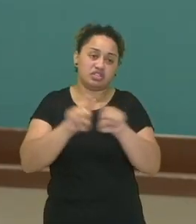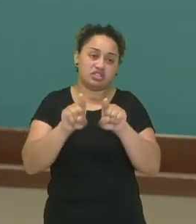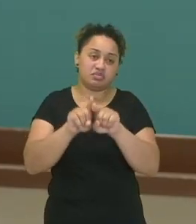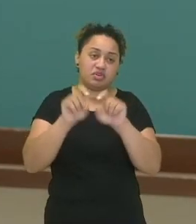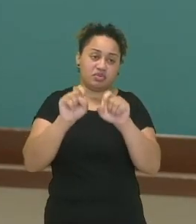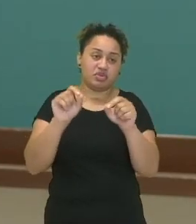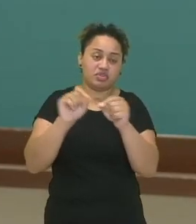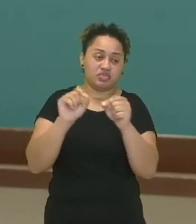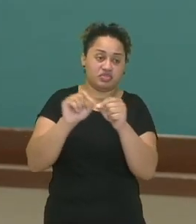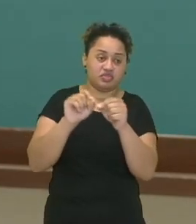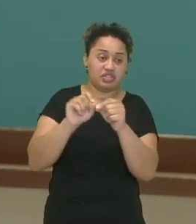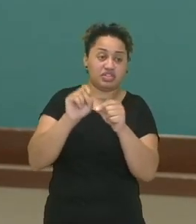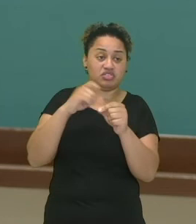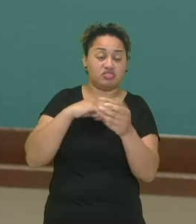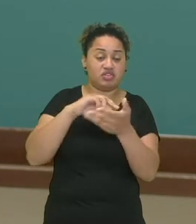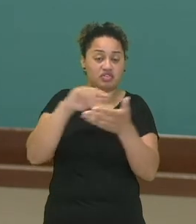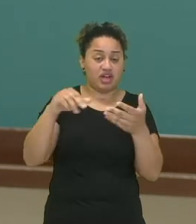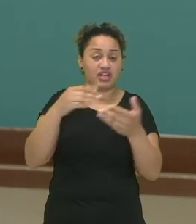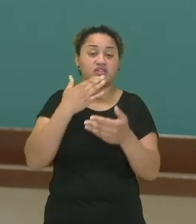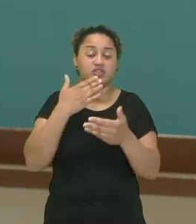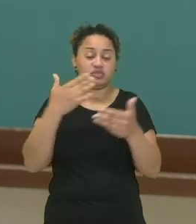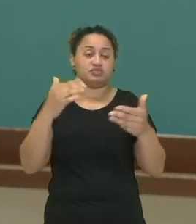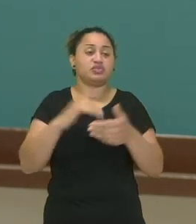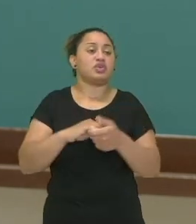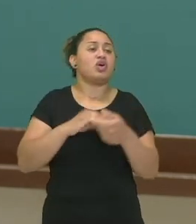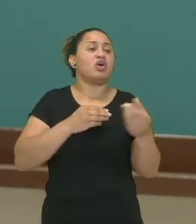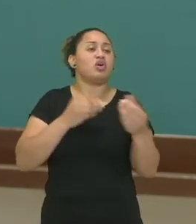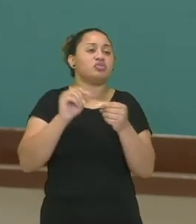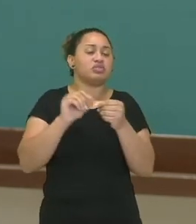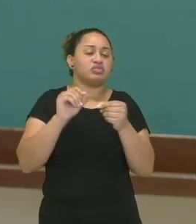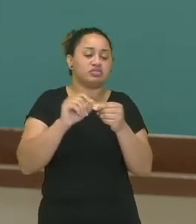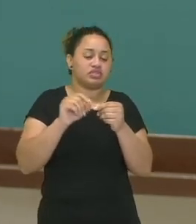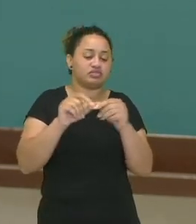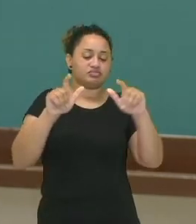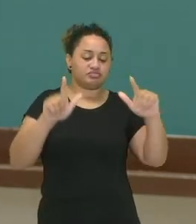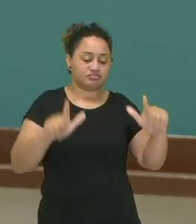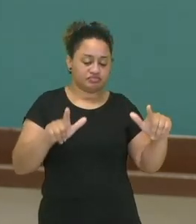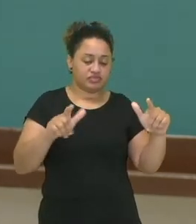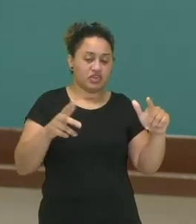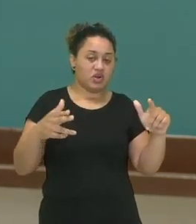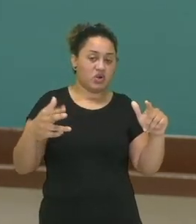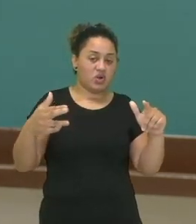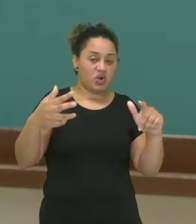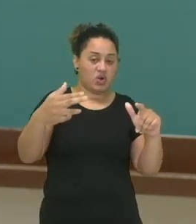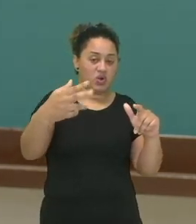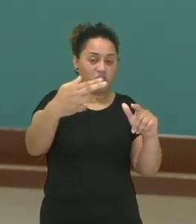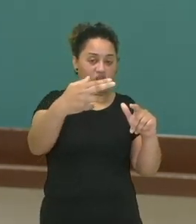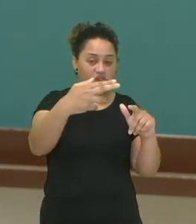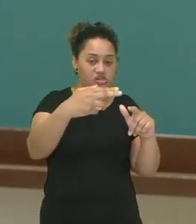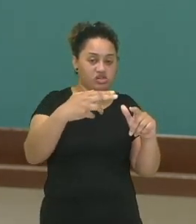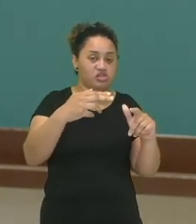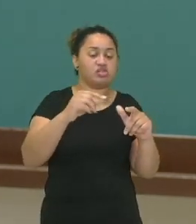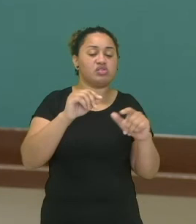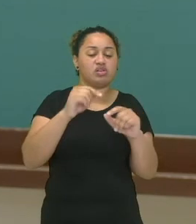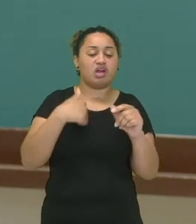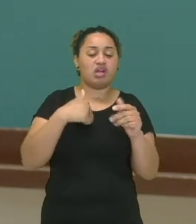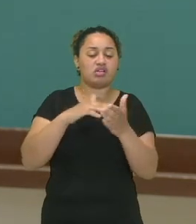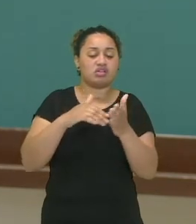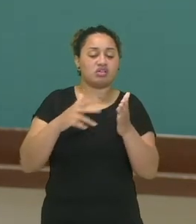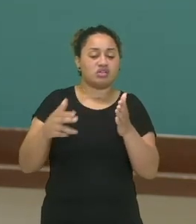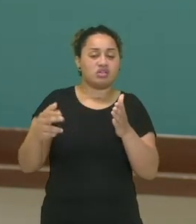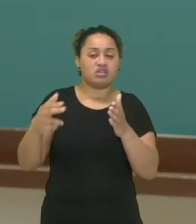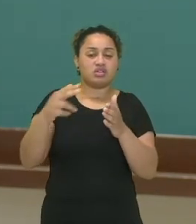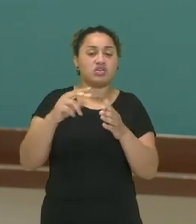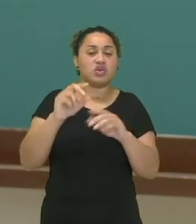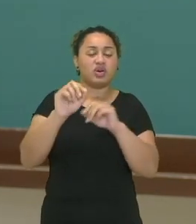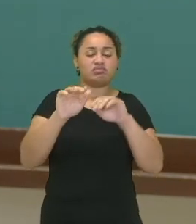Se tiver várias cores. Então, modo de fazer, vocês vão recortar essa bandeja, né, tirando ali as laterais dela, para